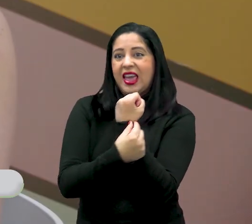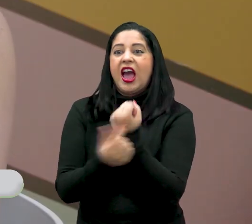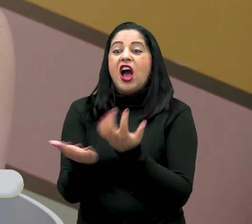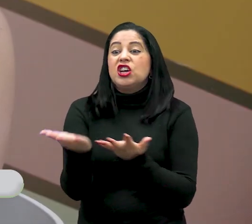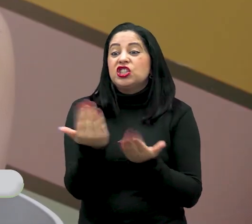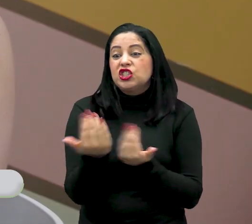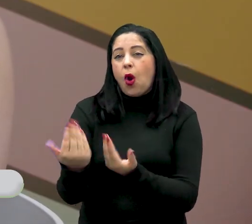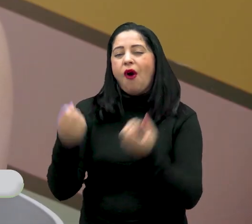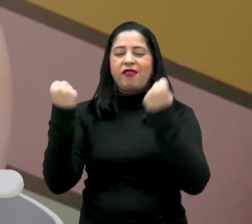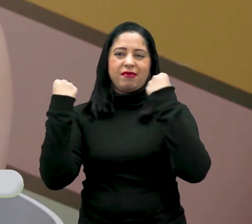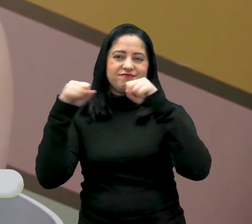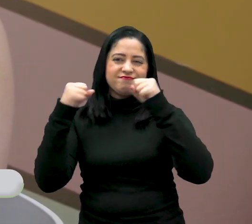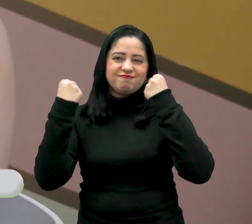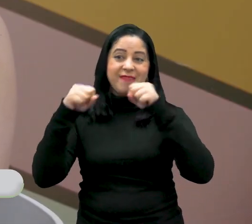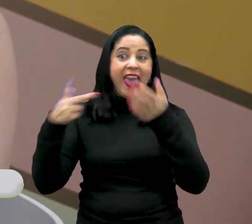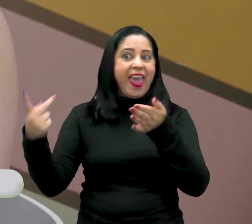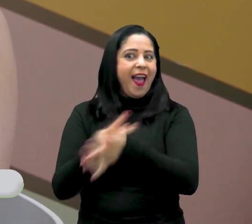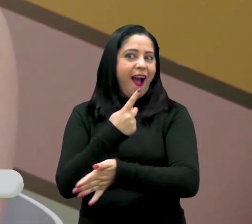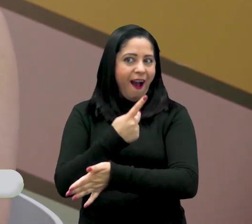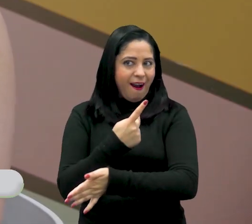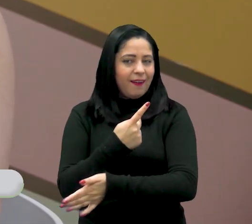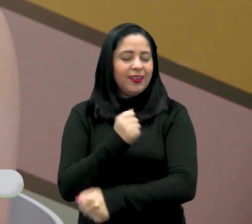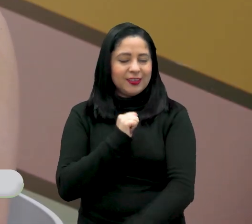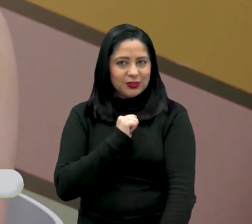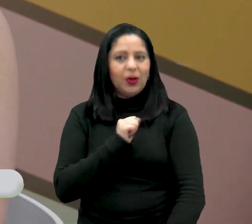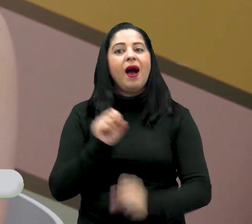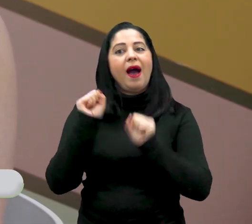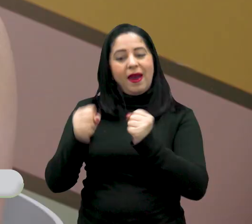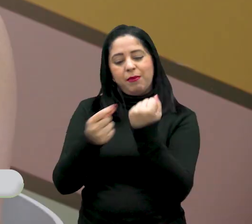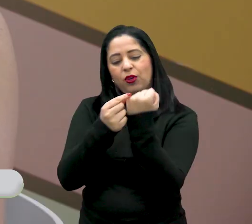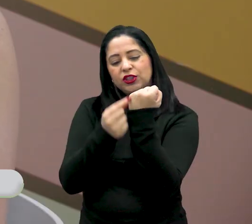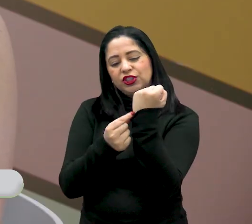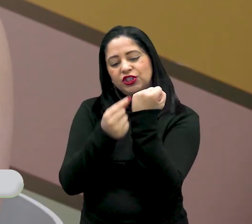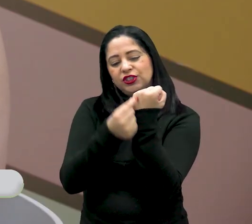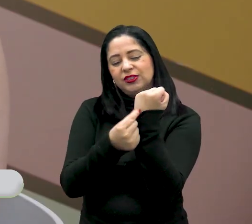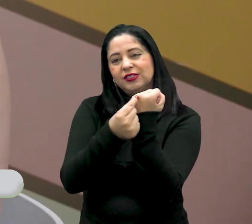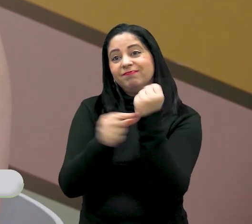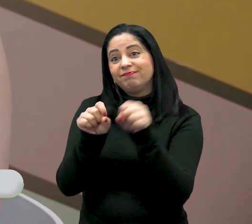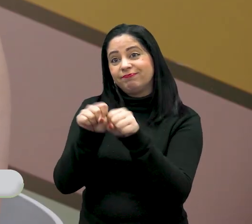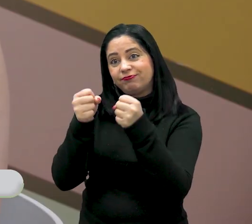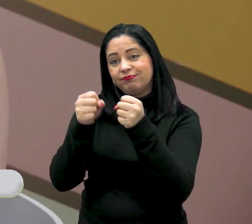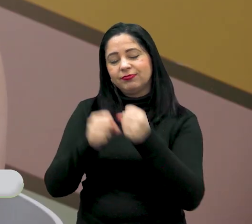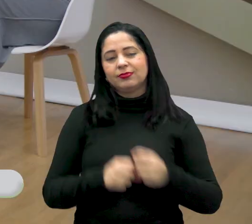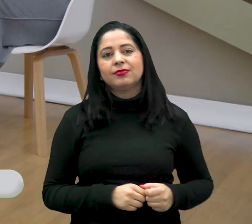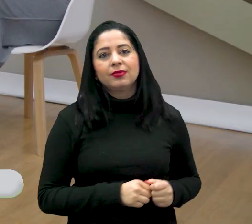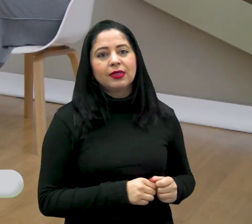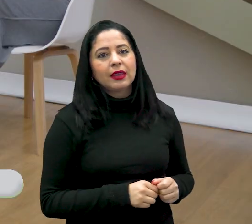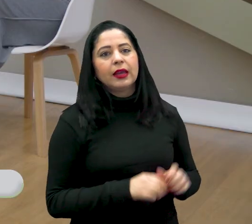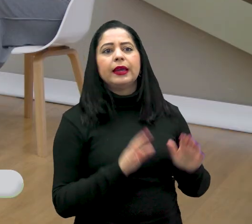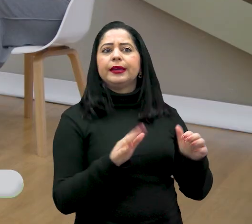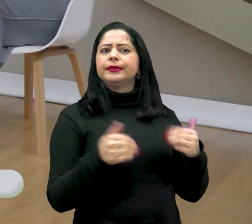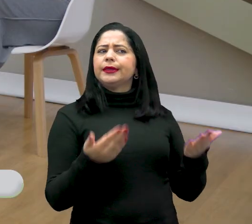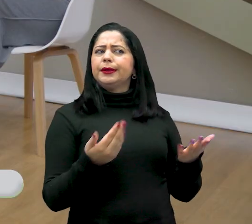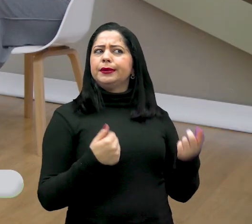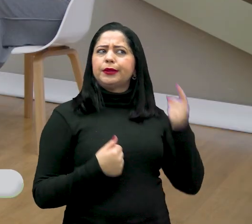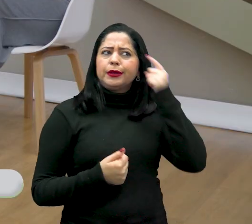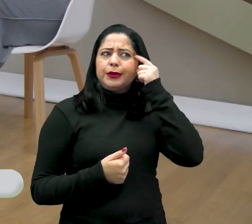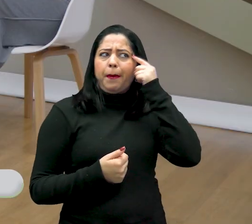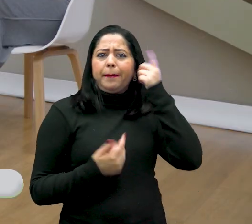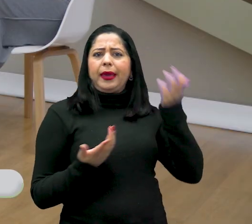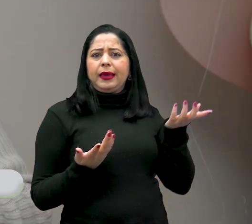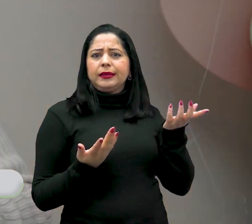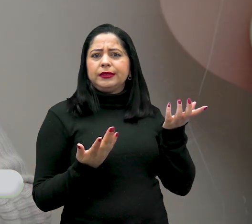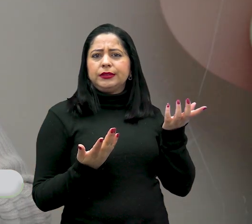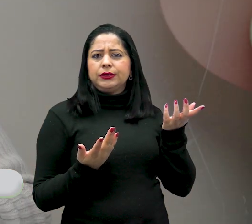jovens praticantes de atividade física. Então, a gente Hum. tem os grupos aí de acordo com a doença. Quer dizer, a gente pensa então que é uma